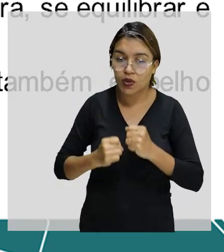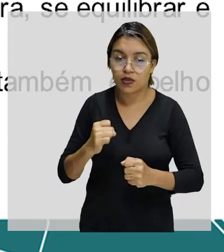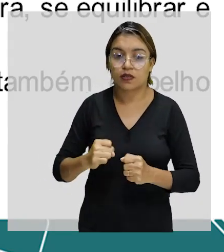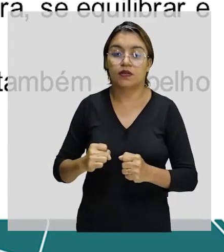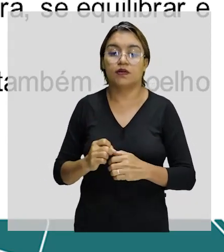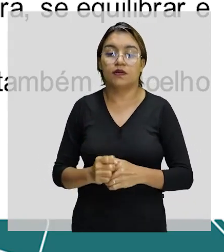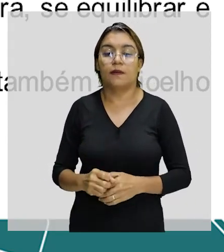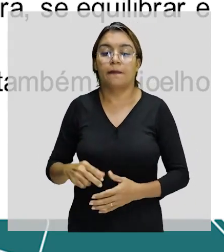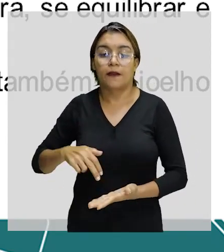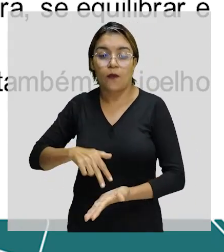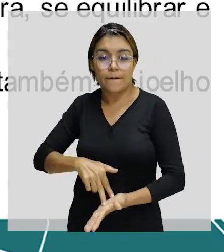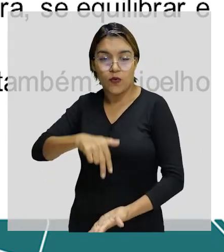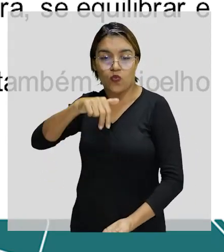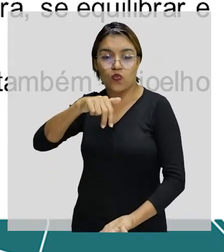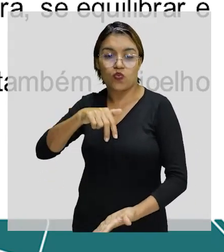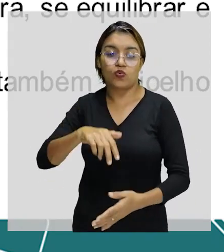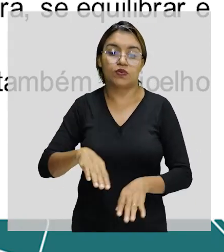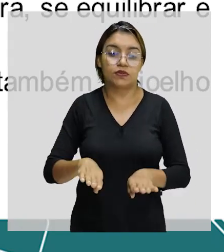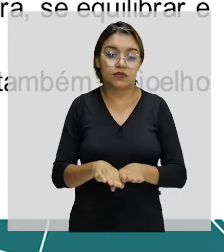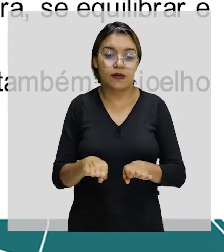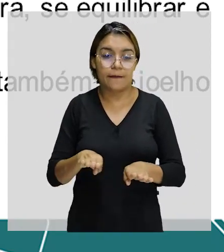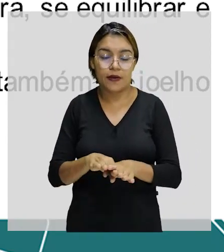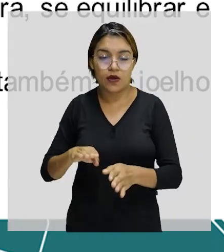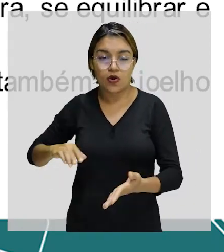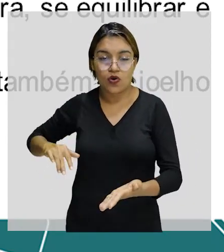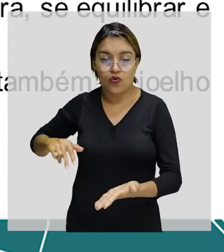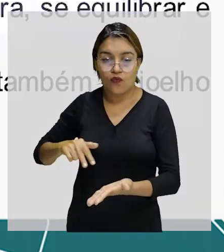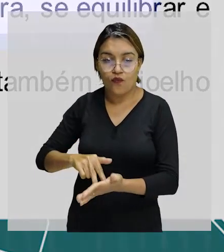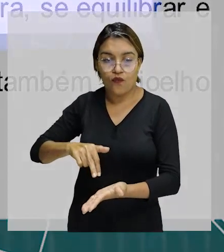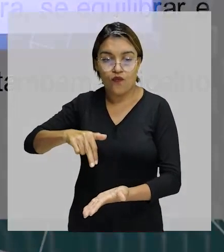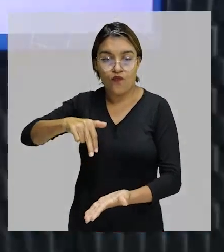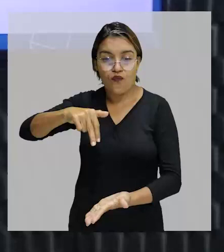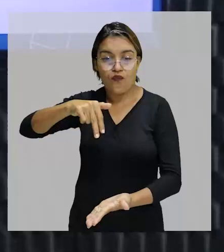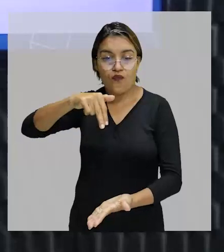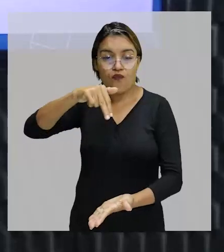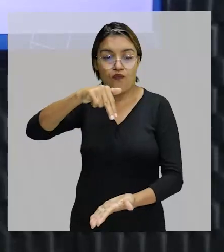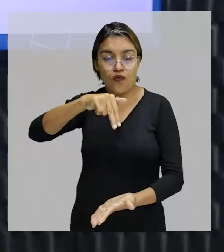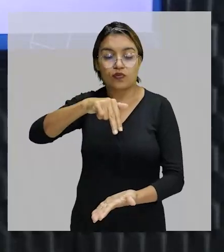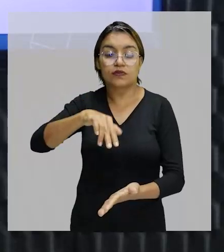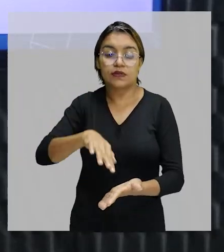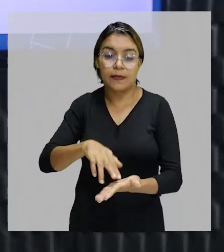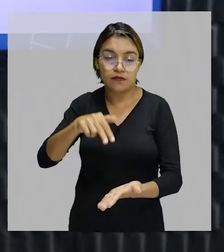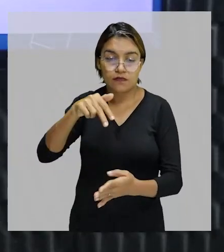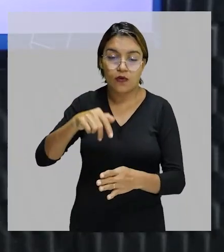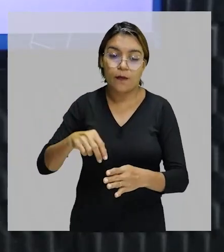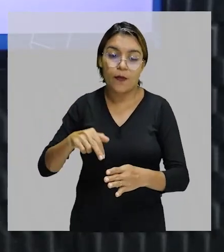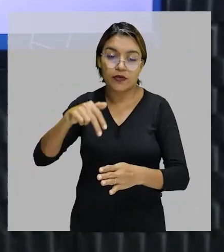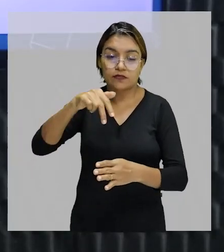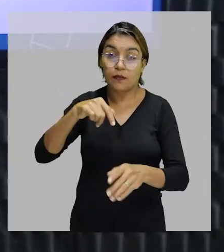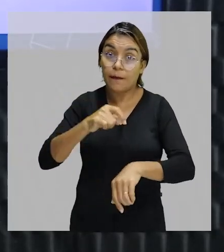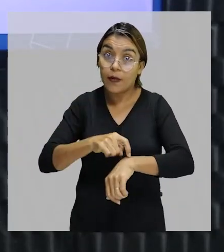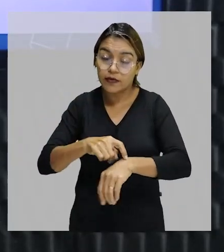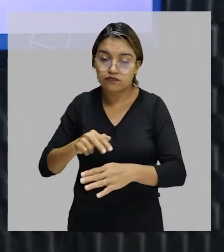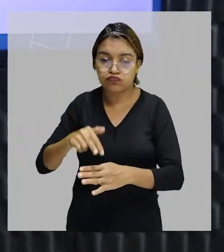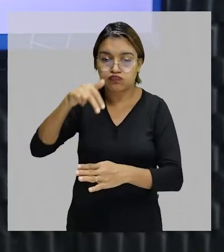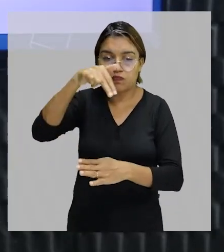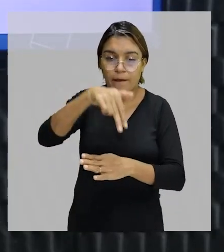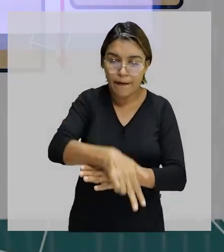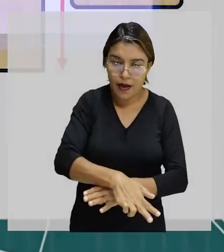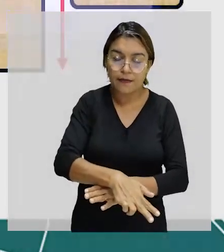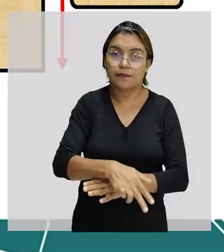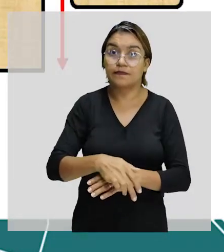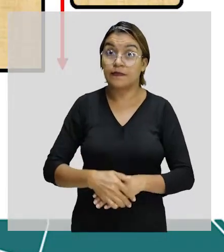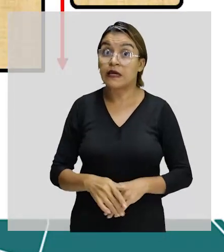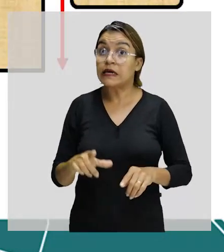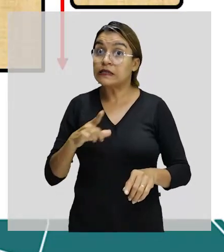impulso, o voo e a queda. Esses são os fundamentos do salto em distância.